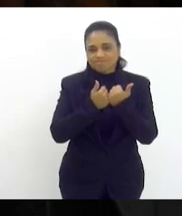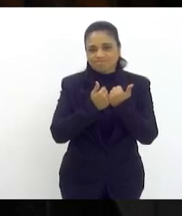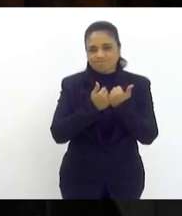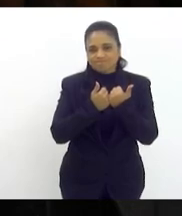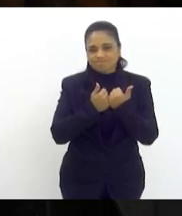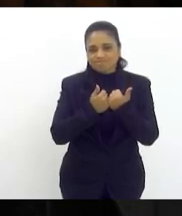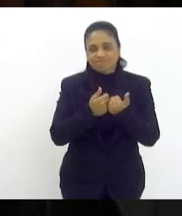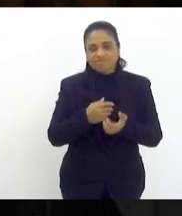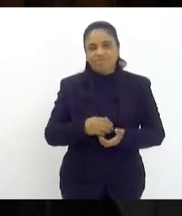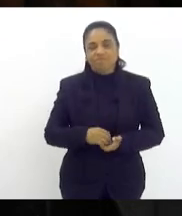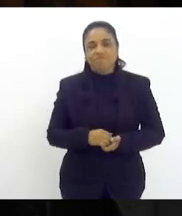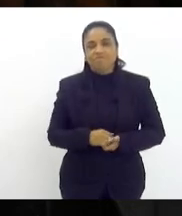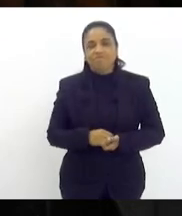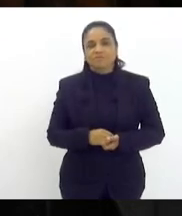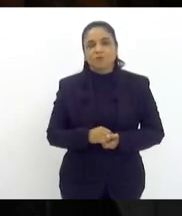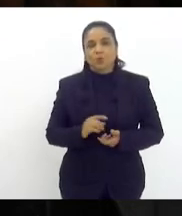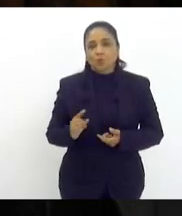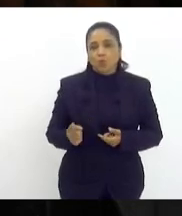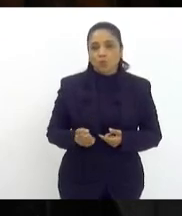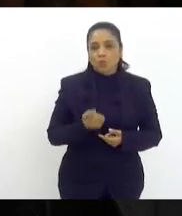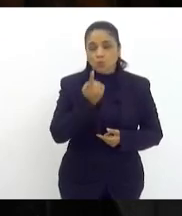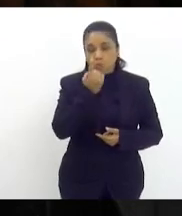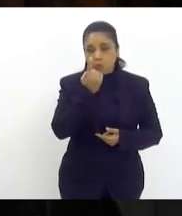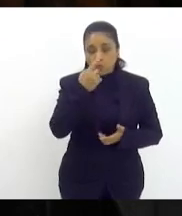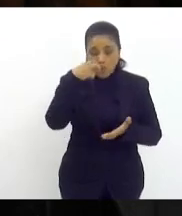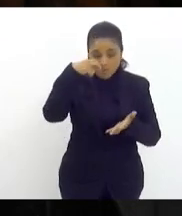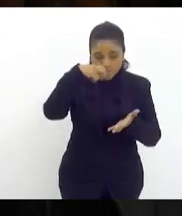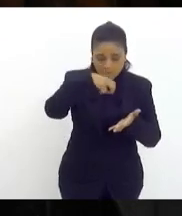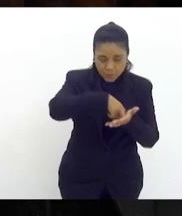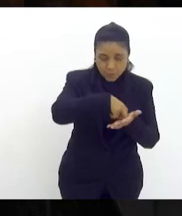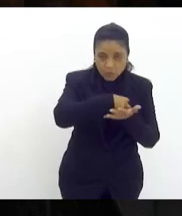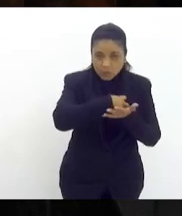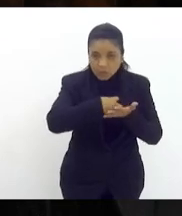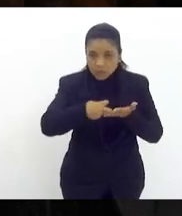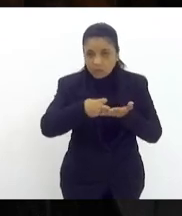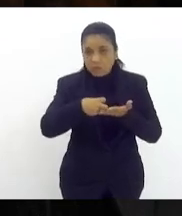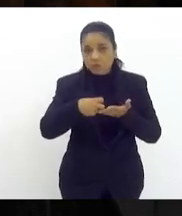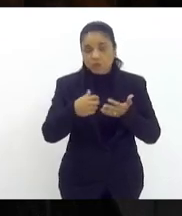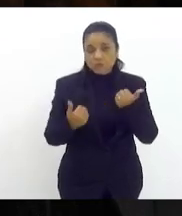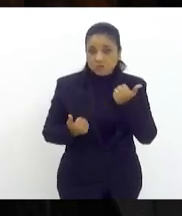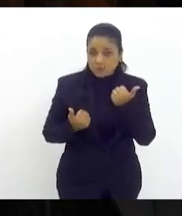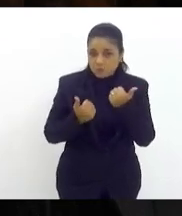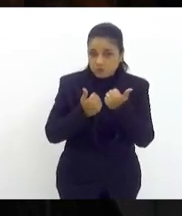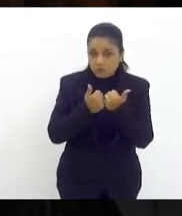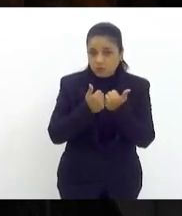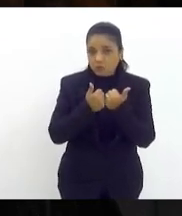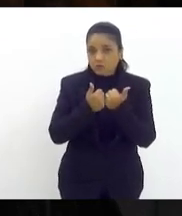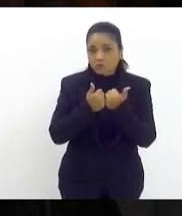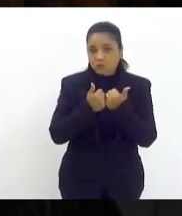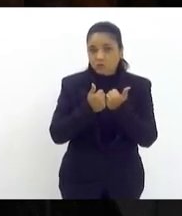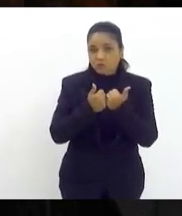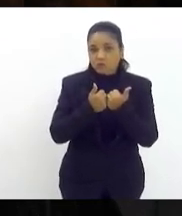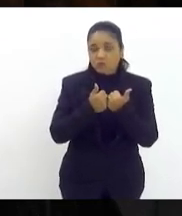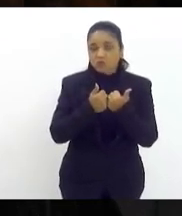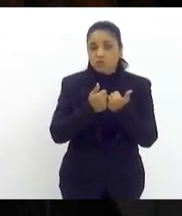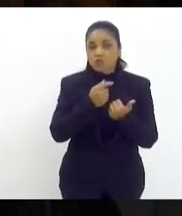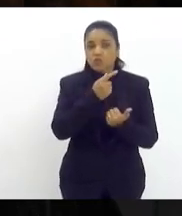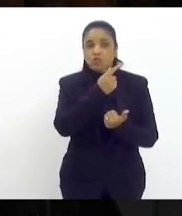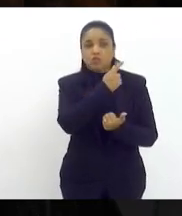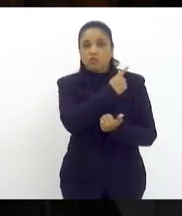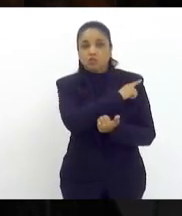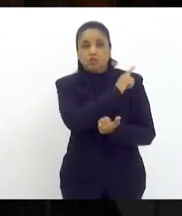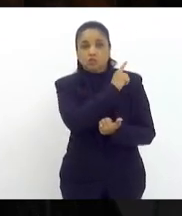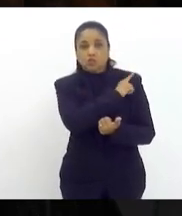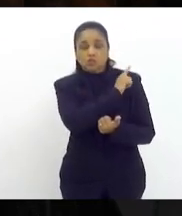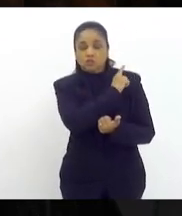os únicos punidos nesse substitutivo não são os gestores das contas